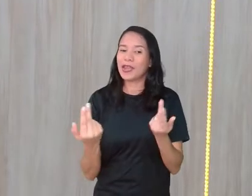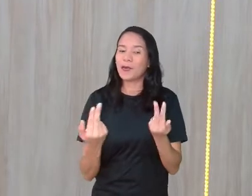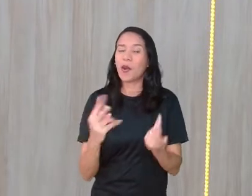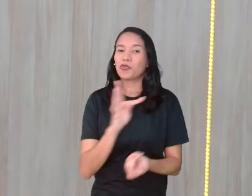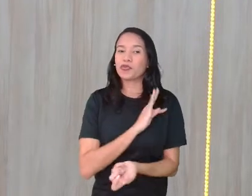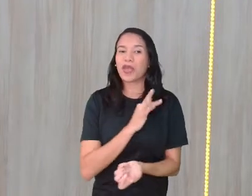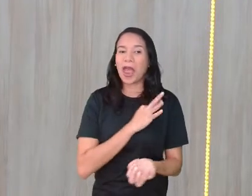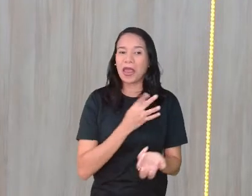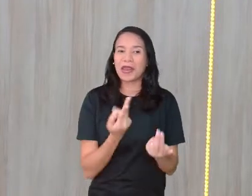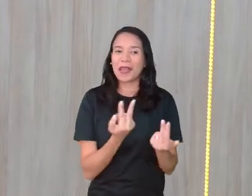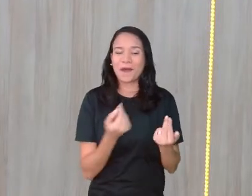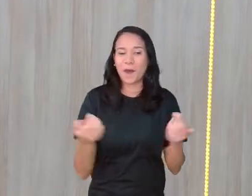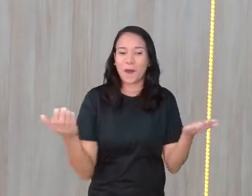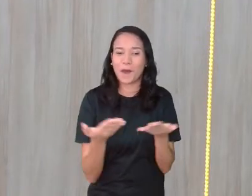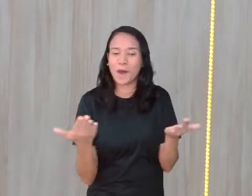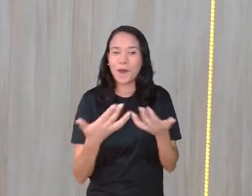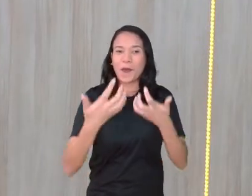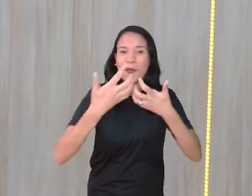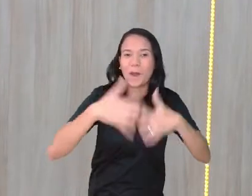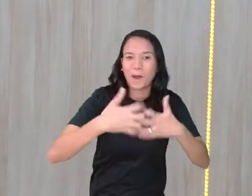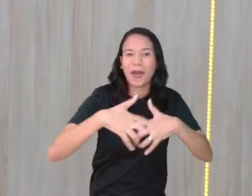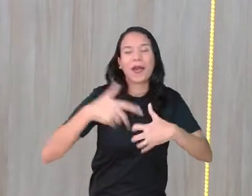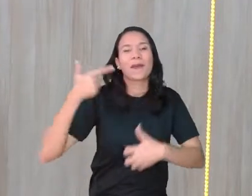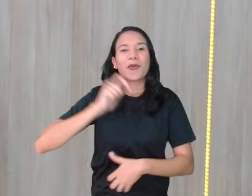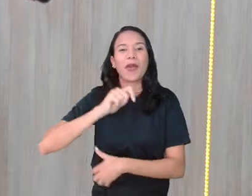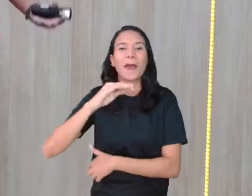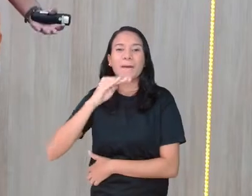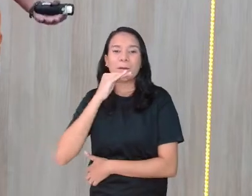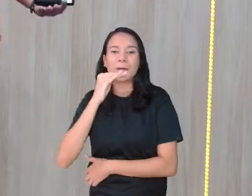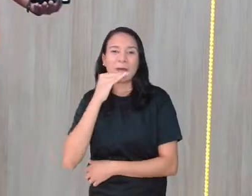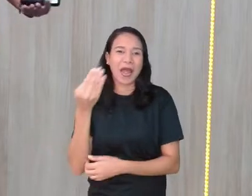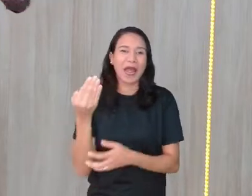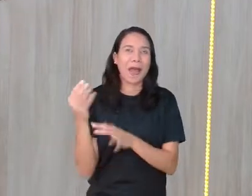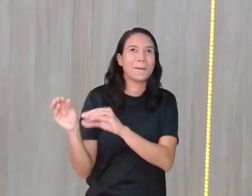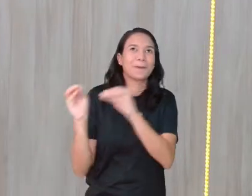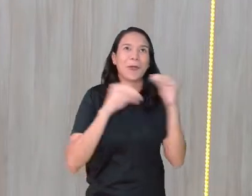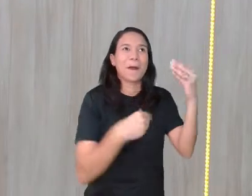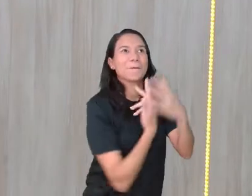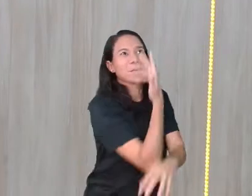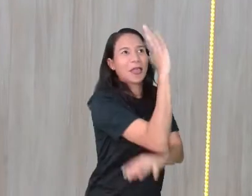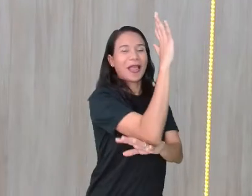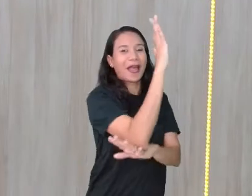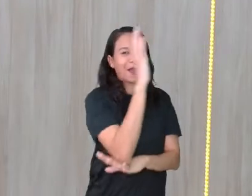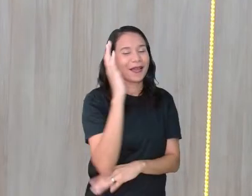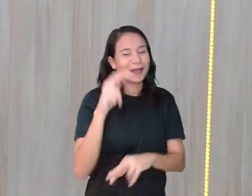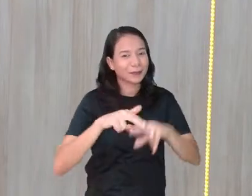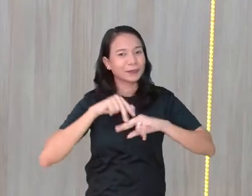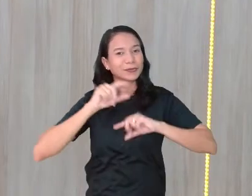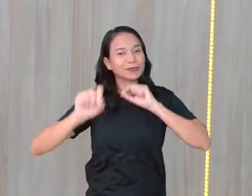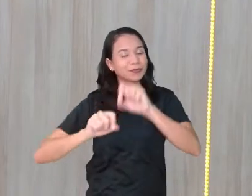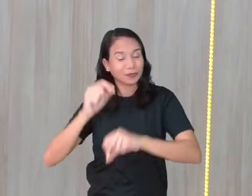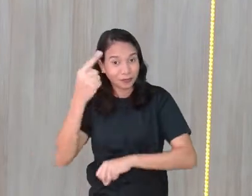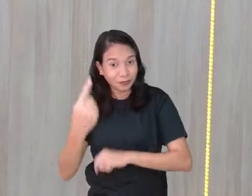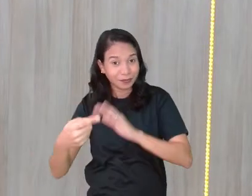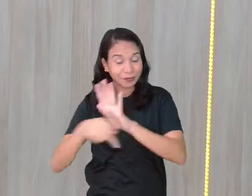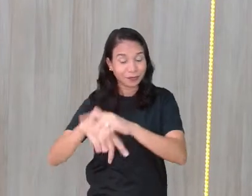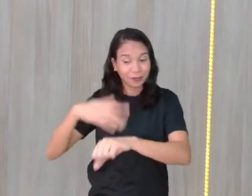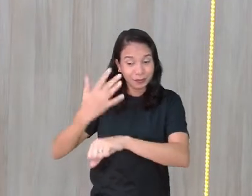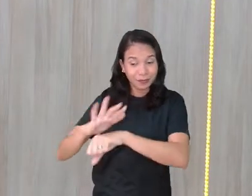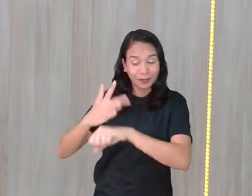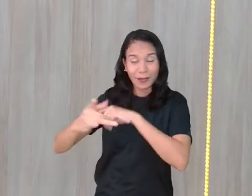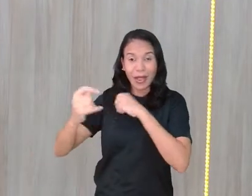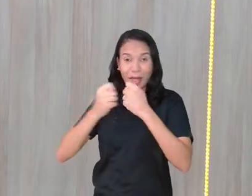técnicas possíveis, por exemplo, para plantar manga no semiárido, né? Então, a única atividade econômica que